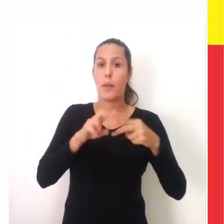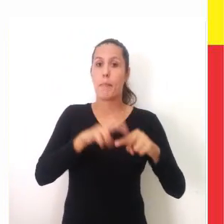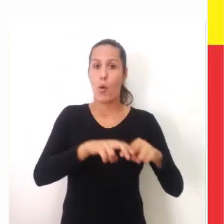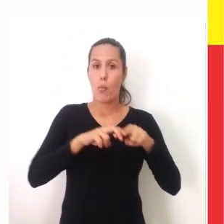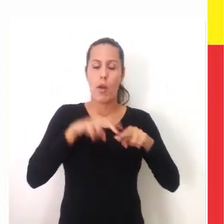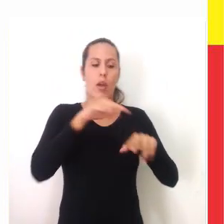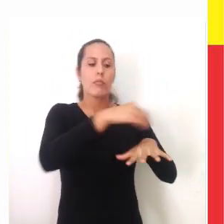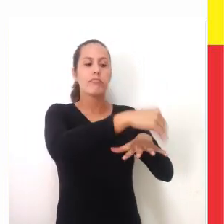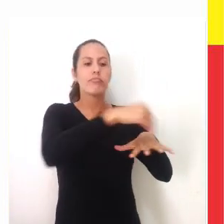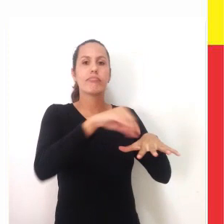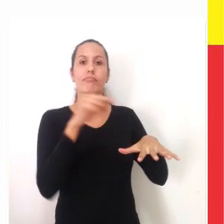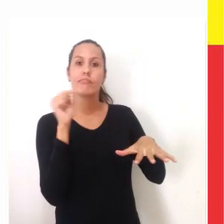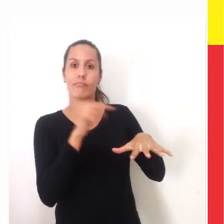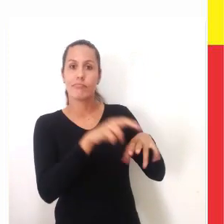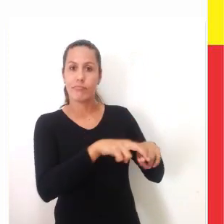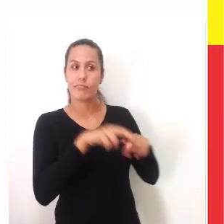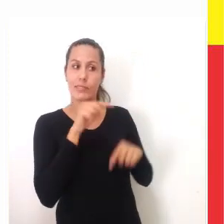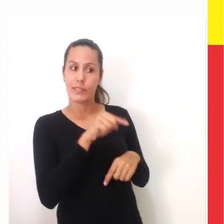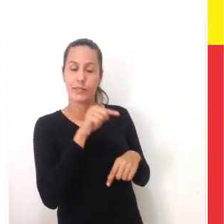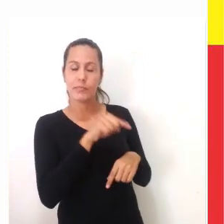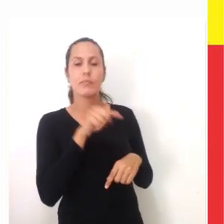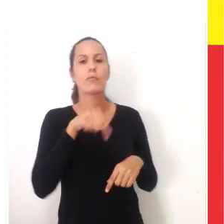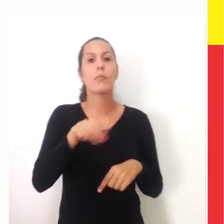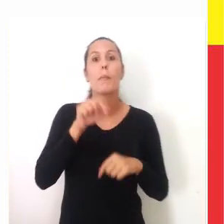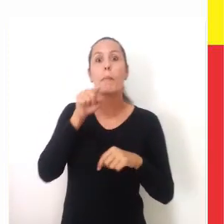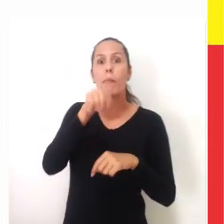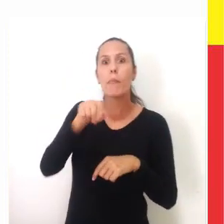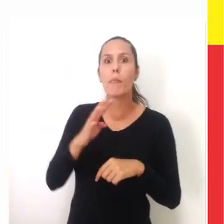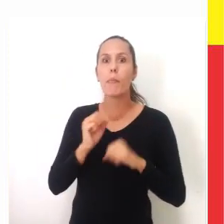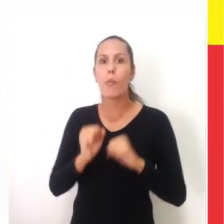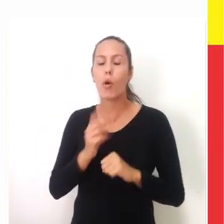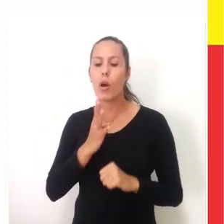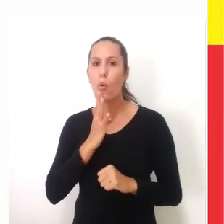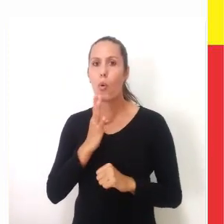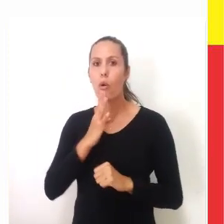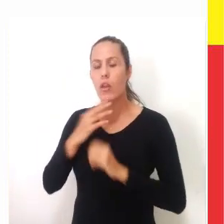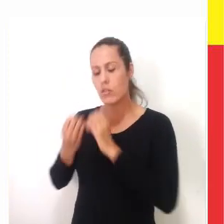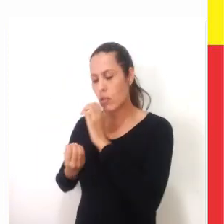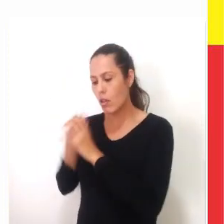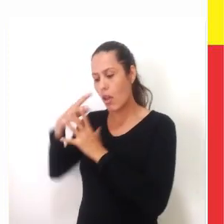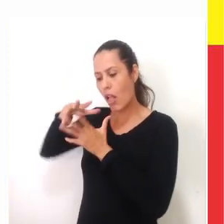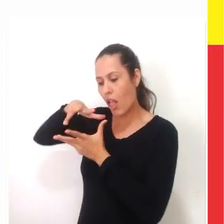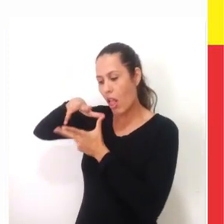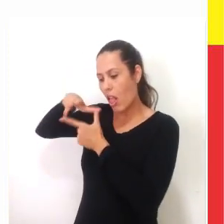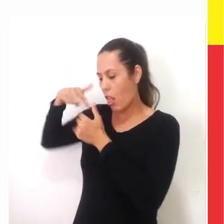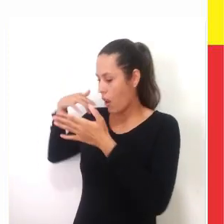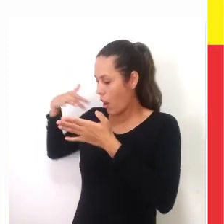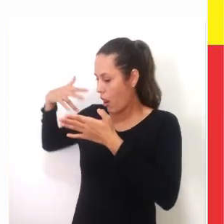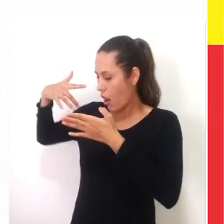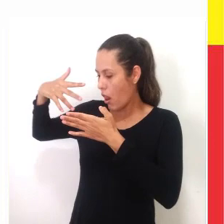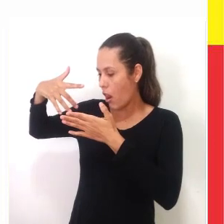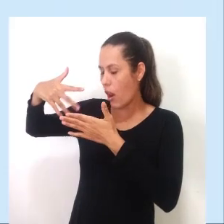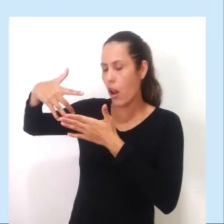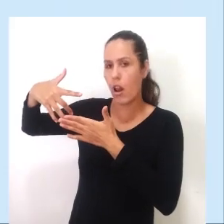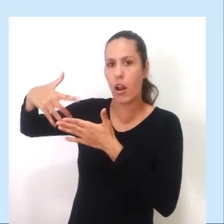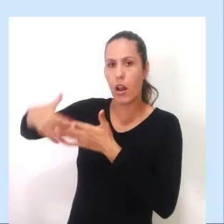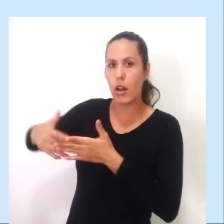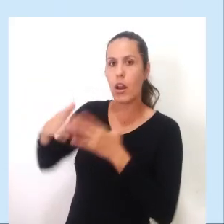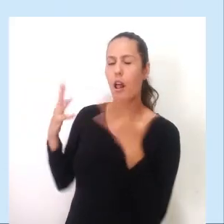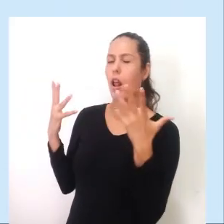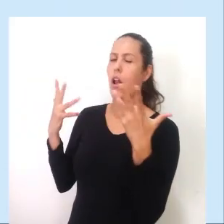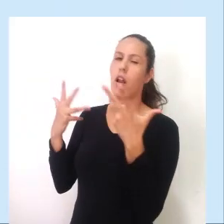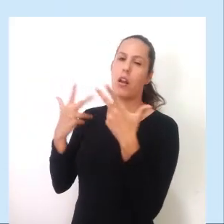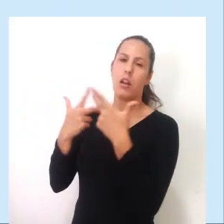dos fósseis que podemos conhecer a linda história do nosso planeta Terra. A